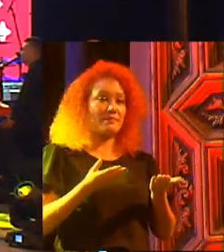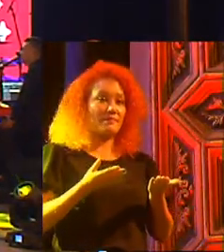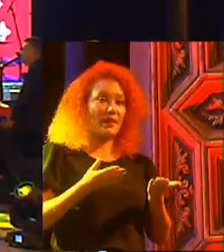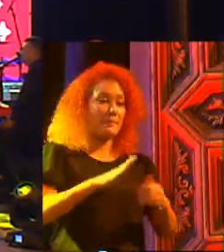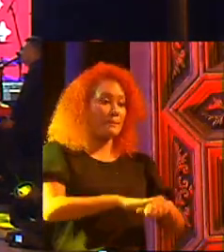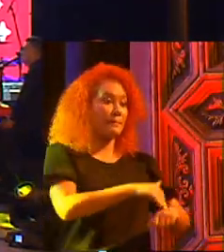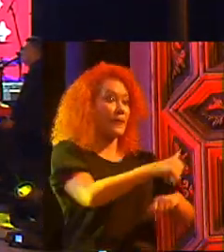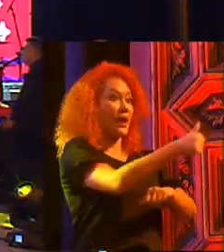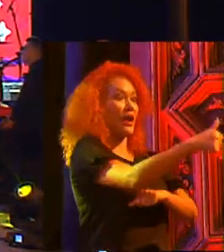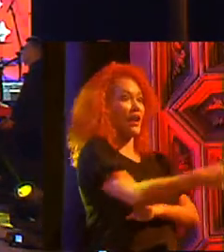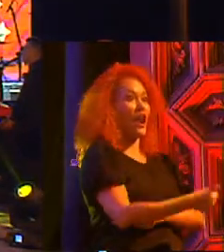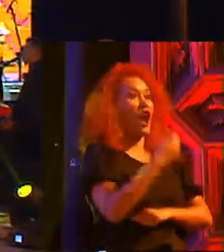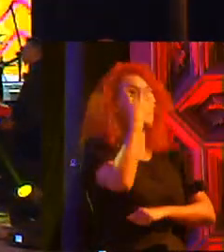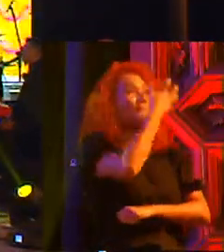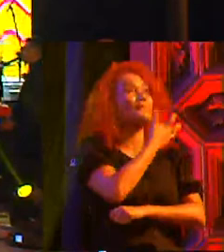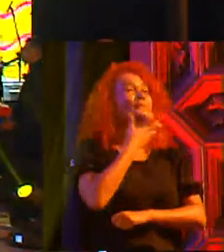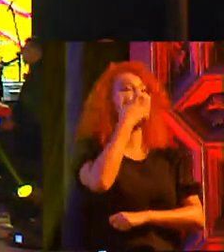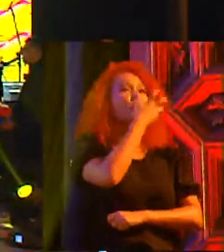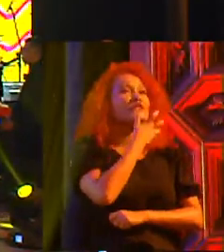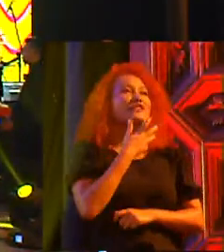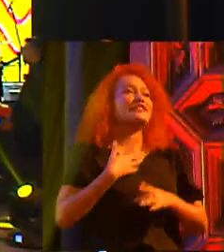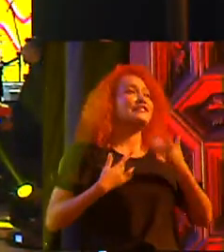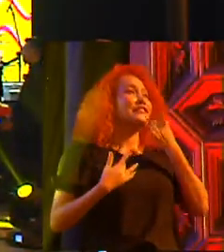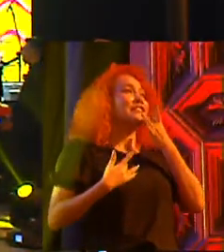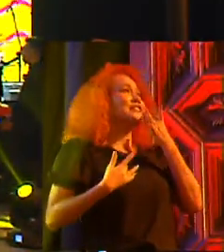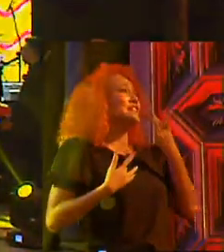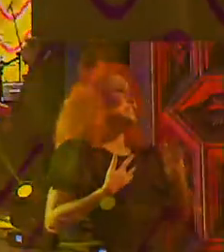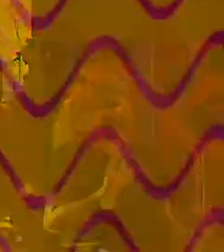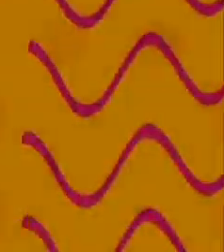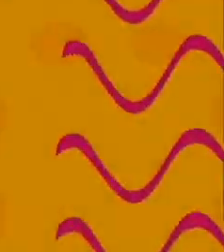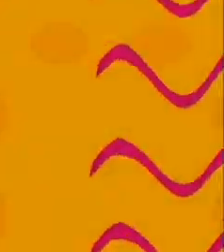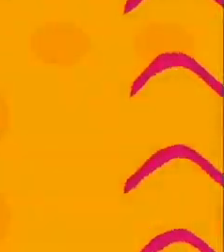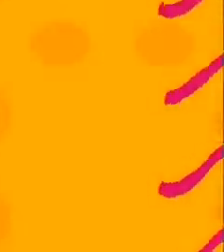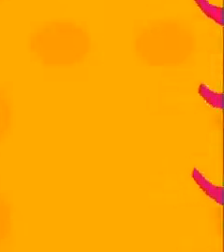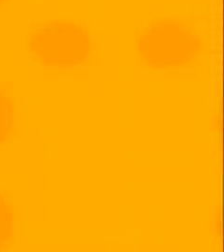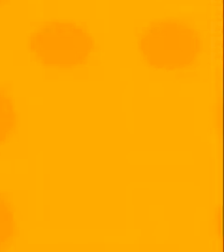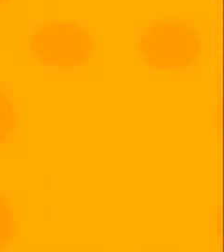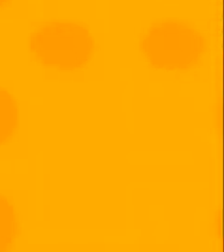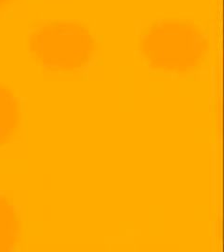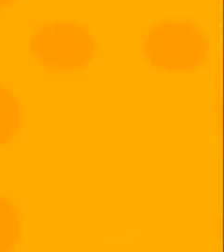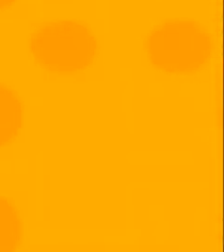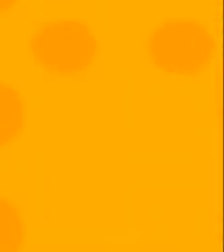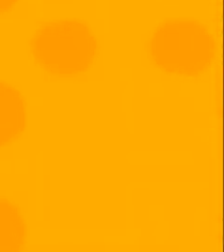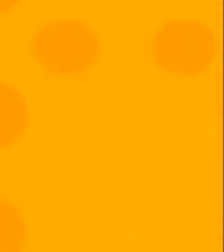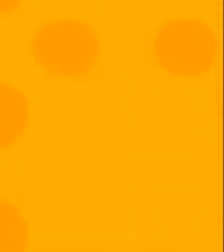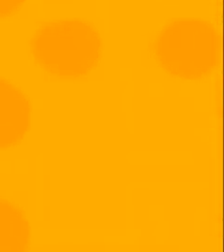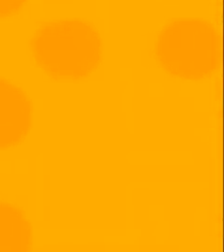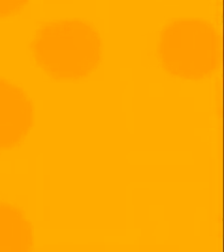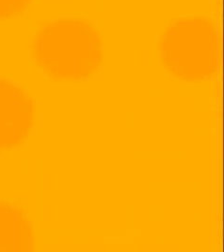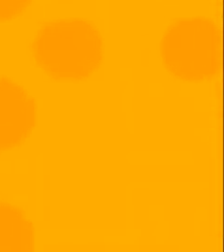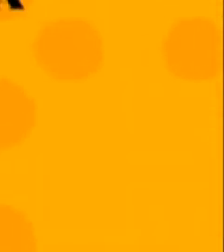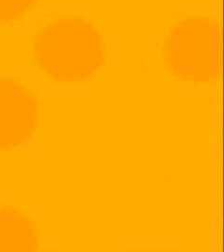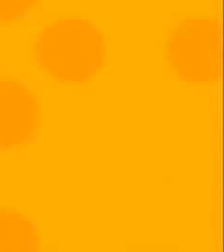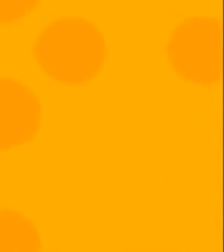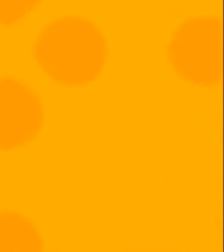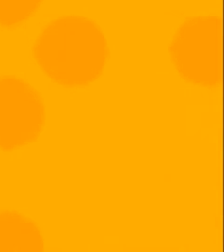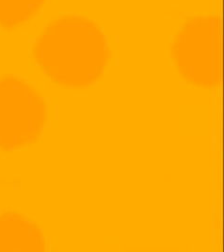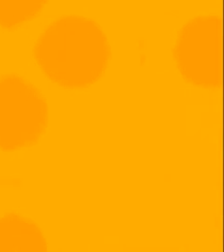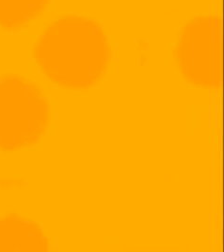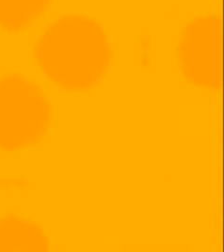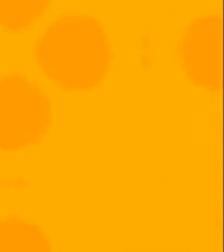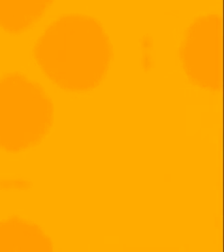Música. Égua. Bora Brega. Ver. Brega.